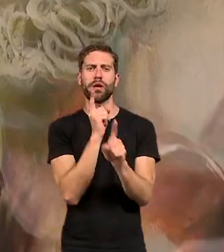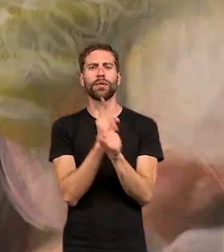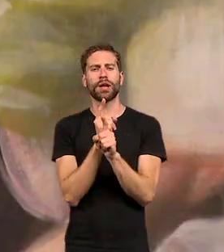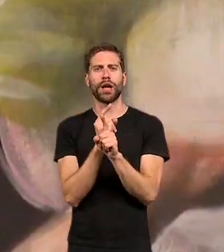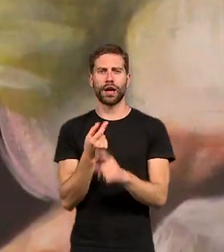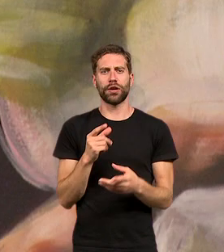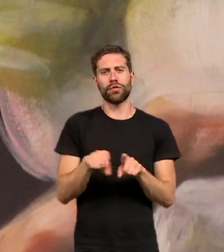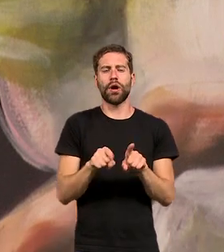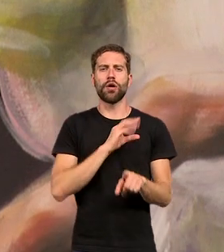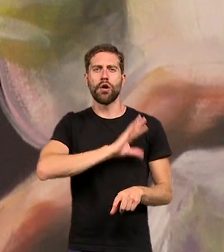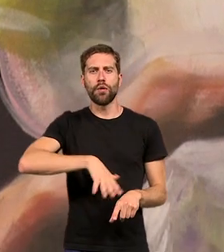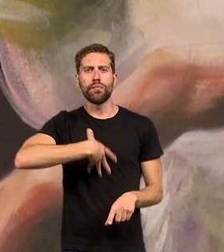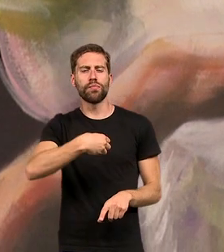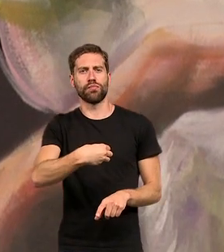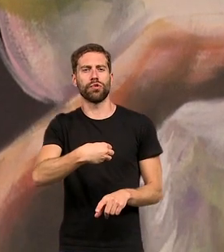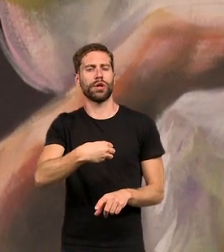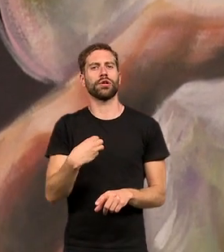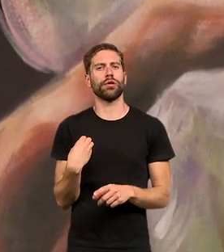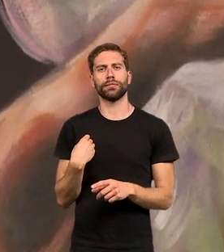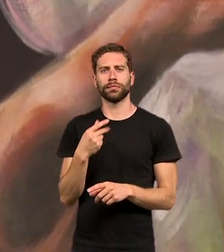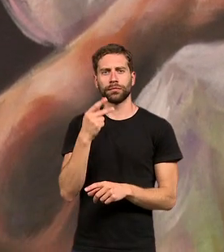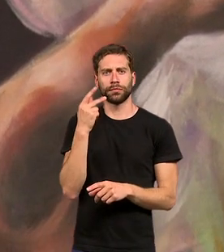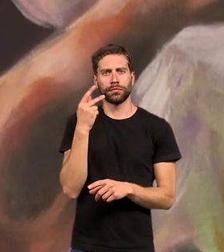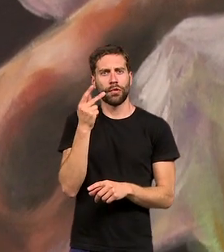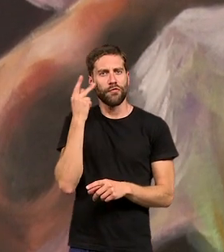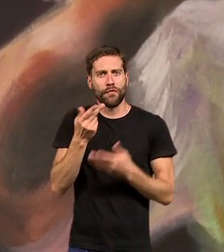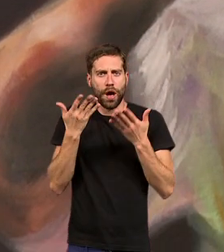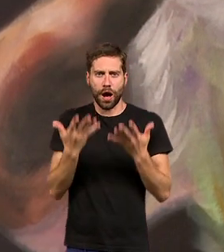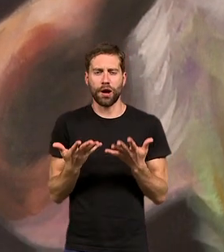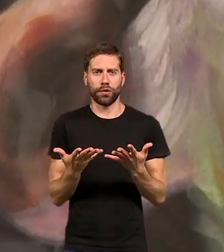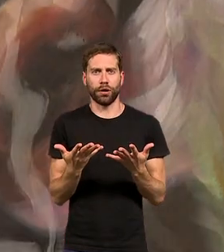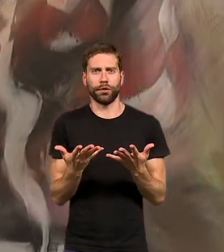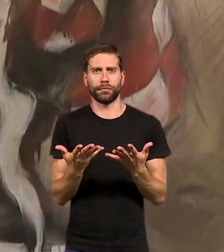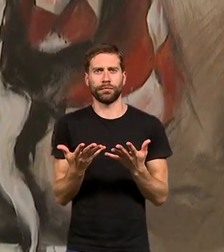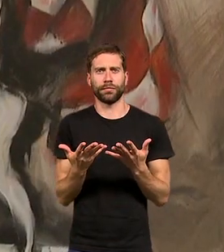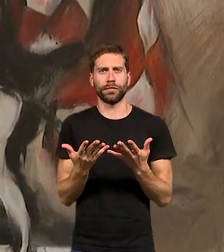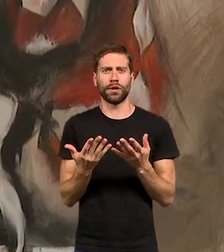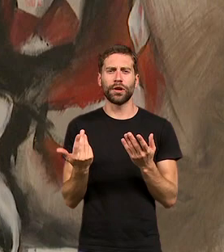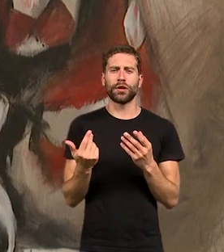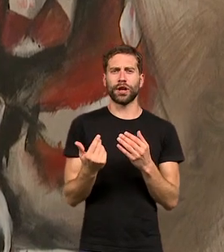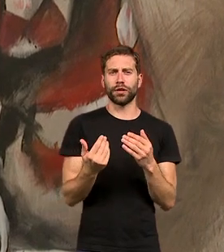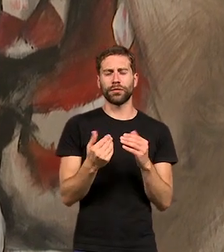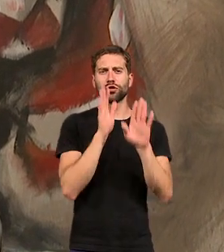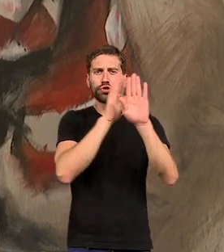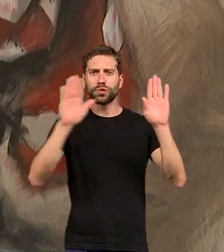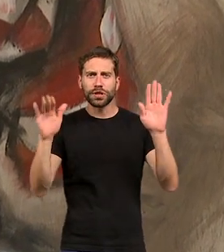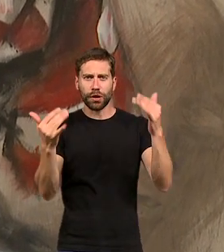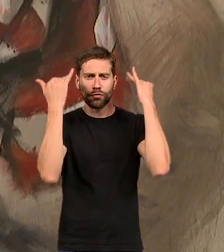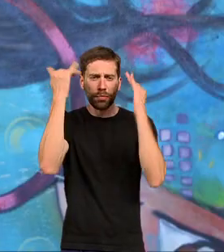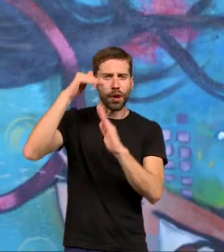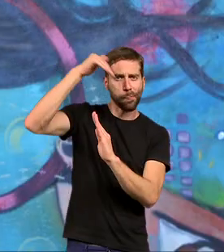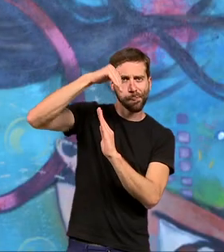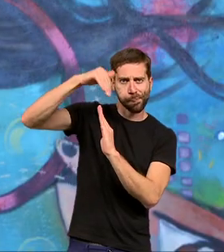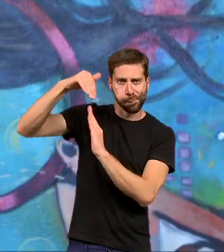mundo onde eu gostaria de viver, mas sim um mundo onde vivemos. E tento, humildemente, através das mensagens que passo com esta